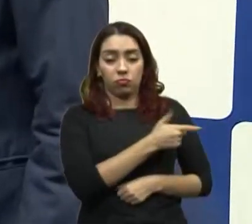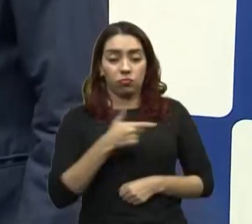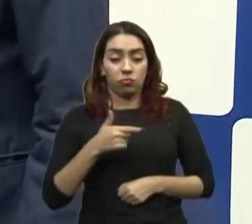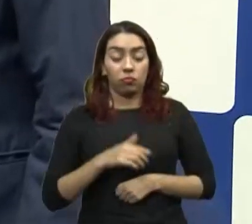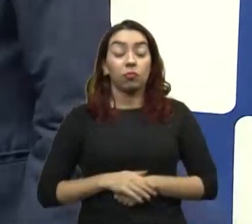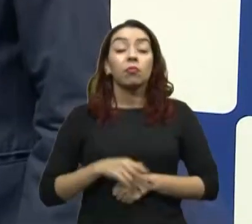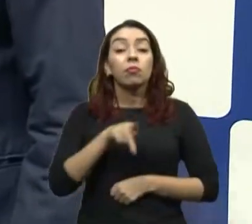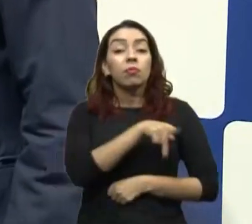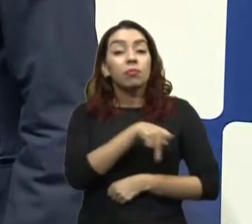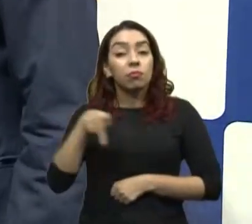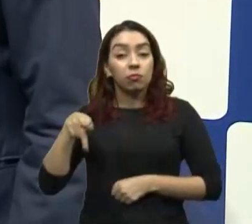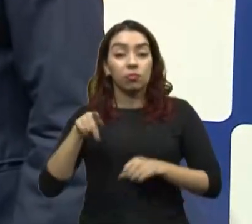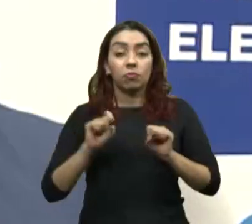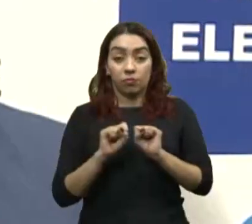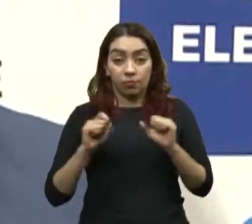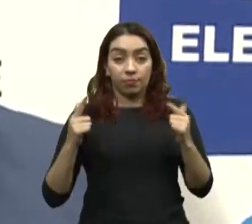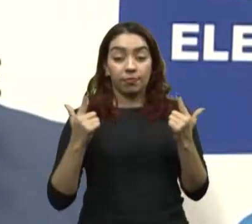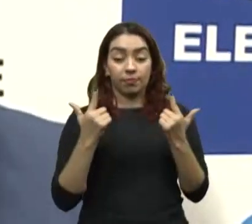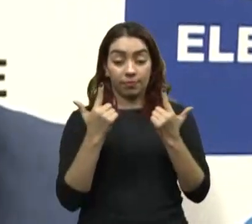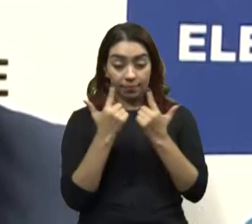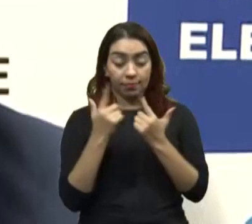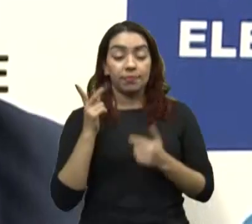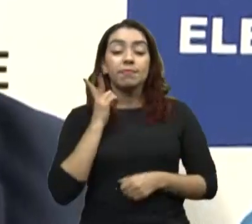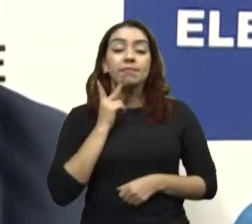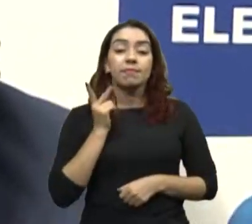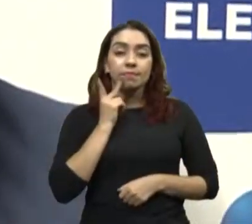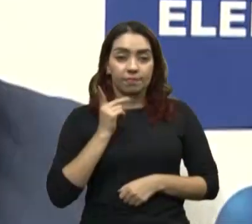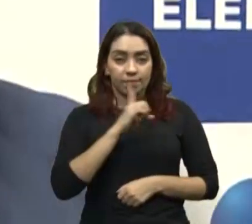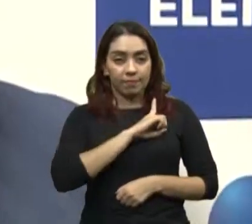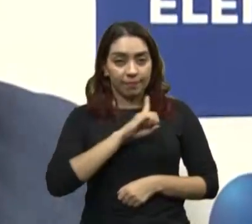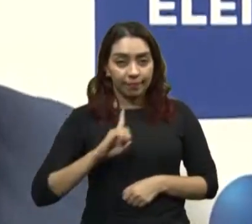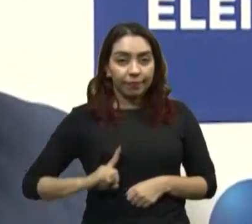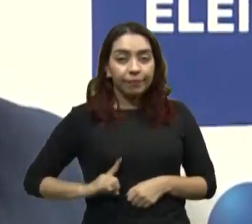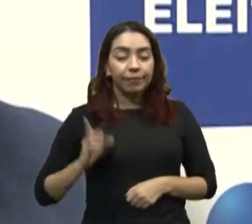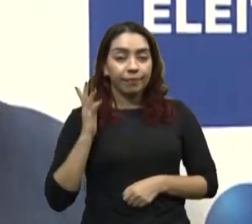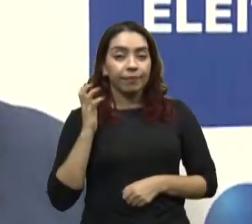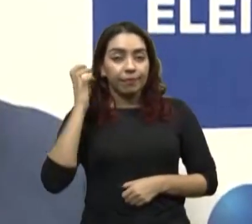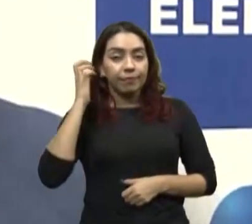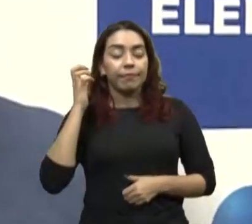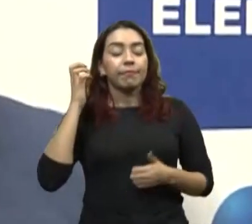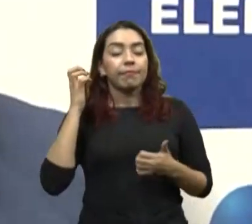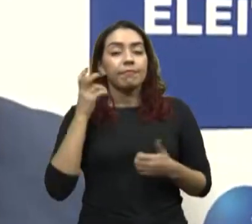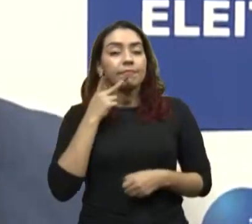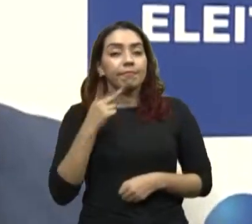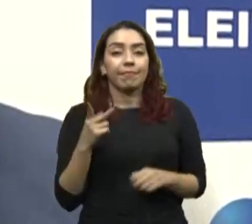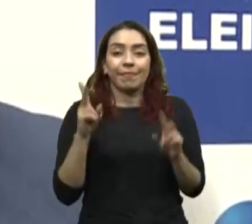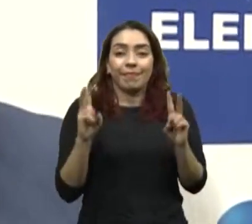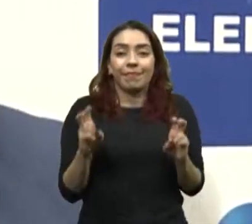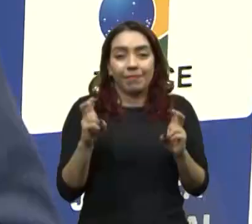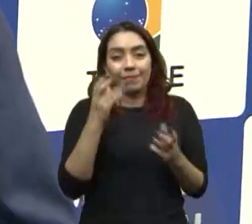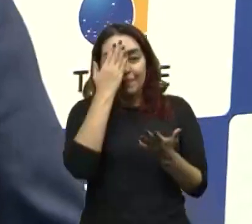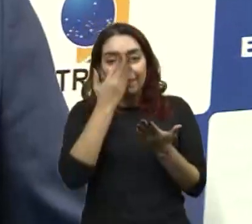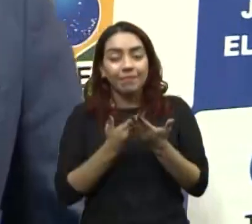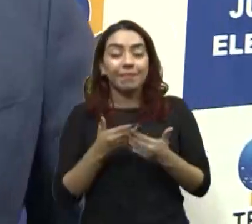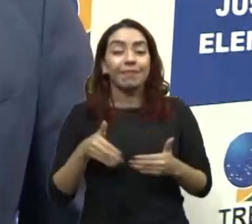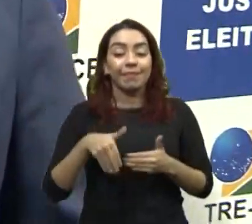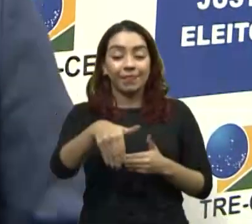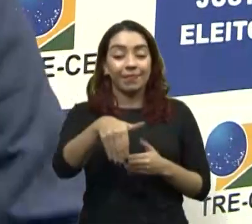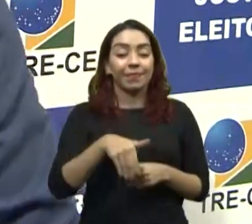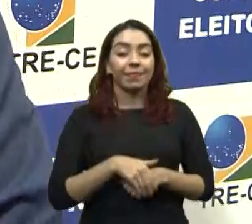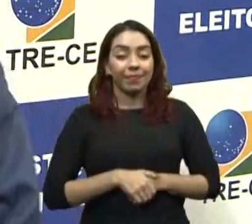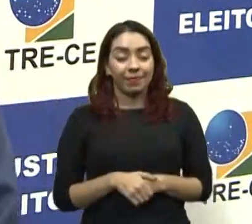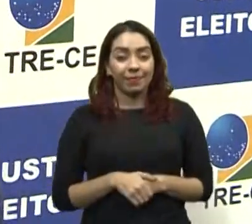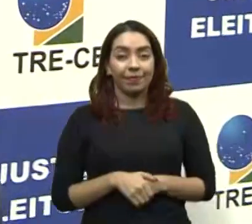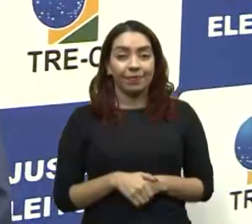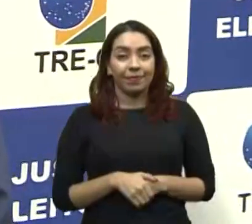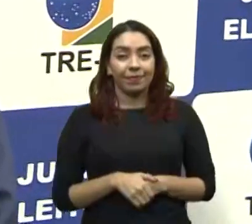da Assembleia Legislativa, deputado Evandro Leitão, falou sobre as expectativas para a nova gestão. A expectativa é que